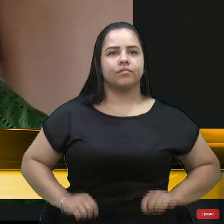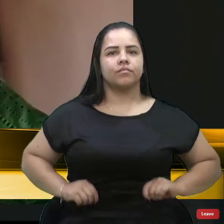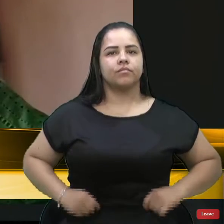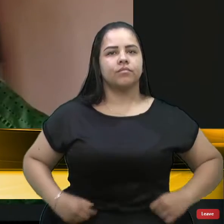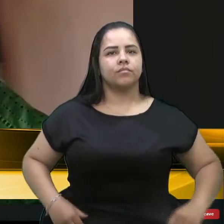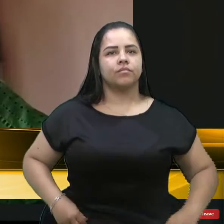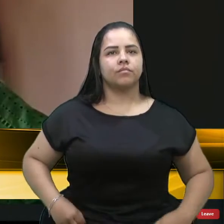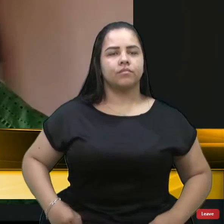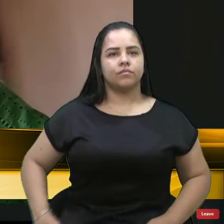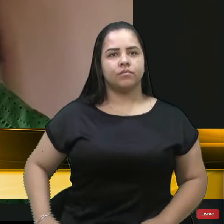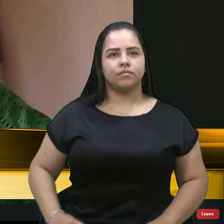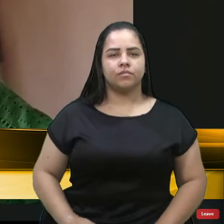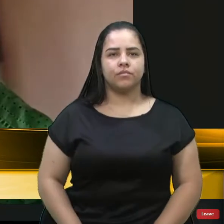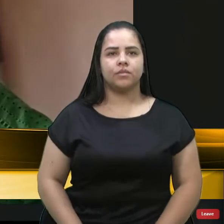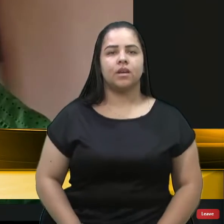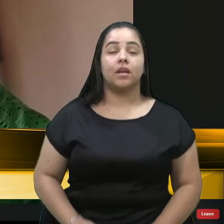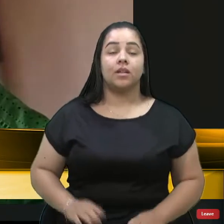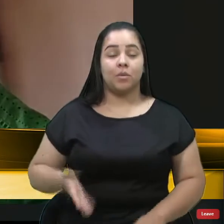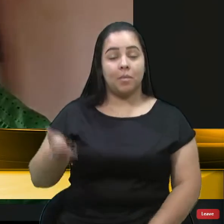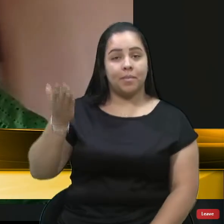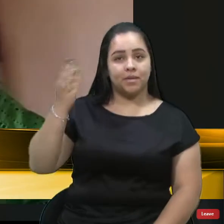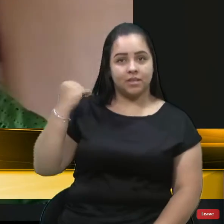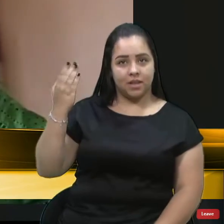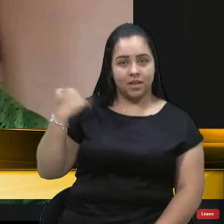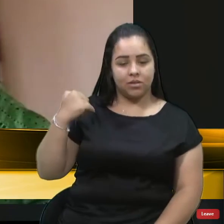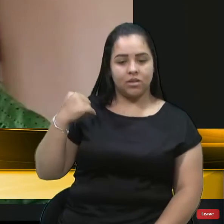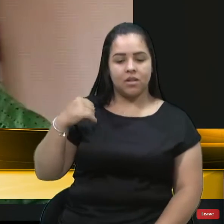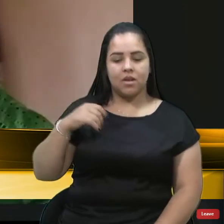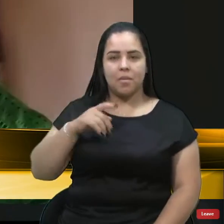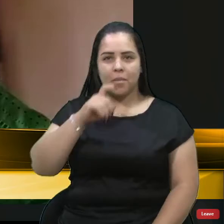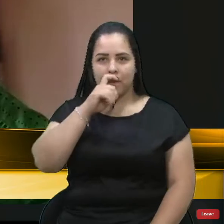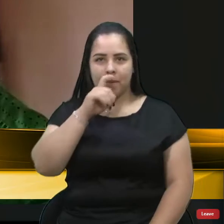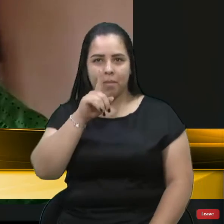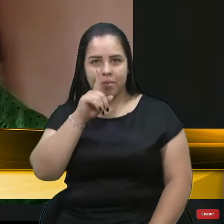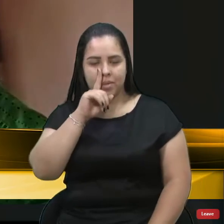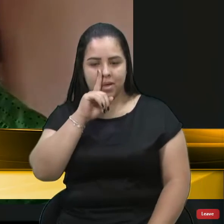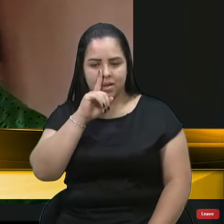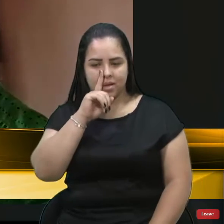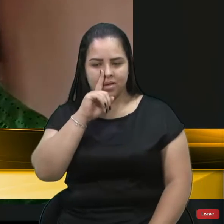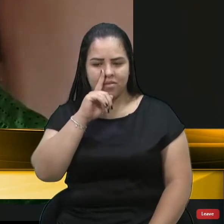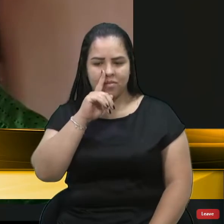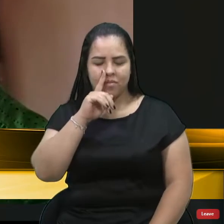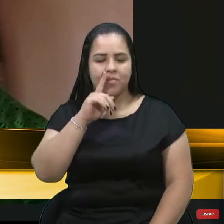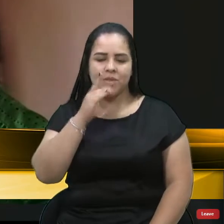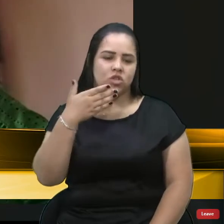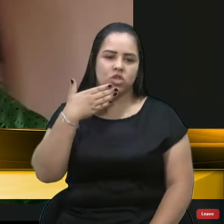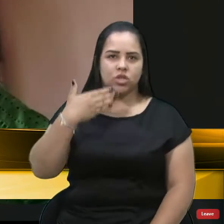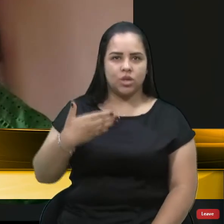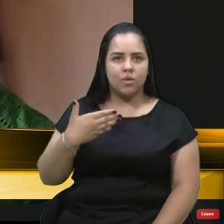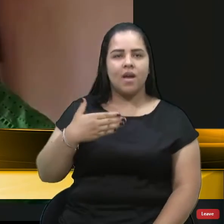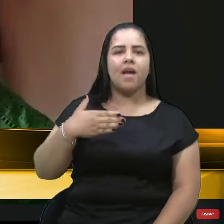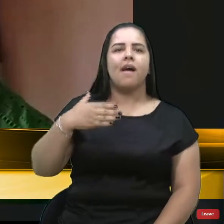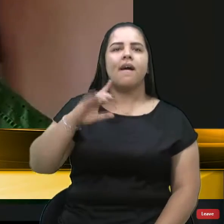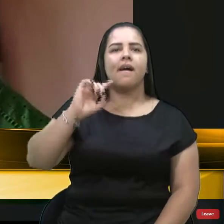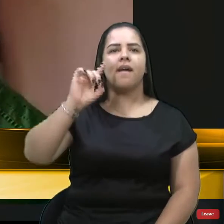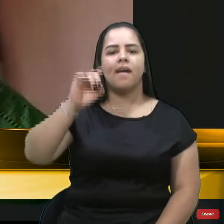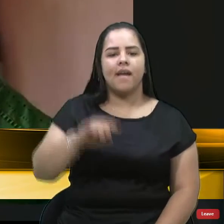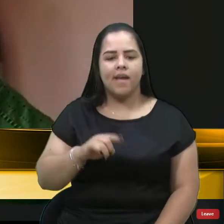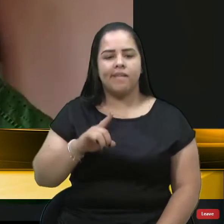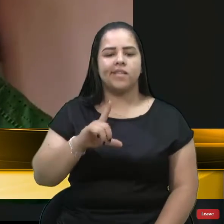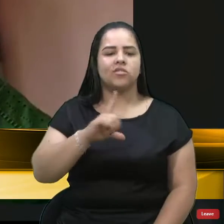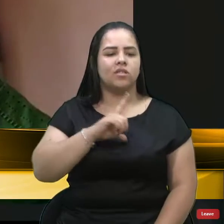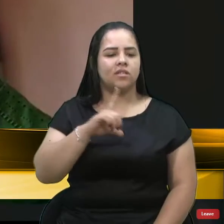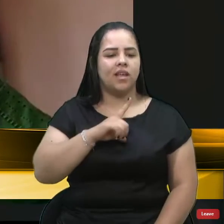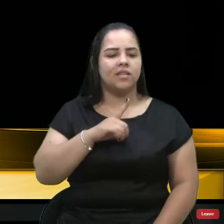reivindicação que esses pais e mães trouxeram foi com relação ao atendimento multidisciplinar, que acontecia